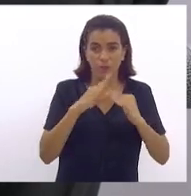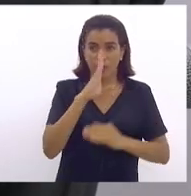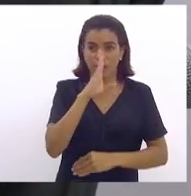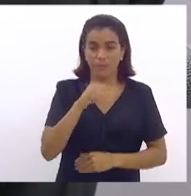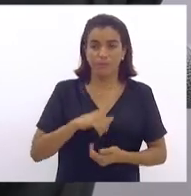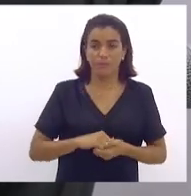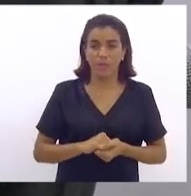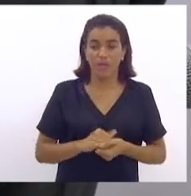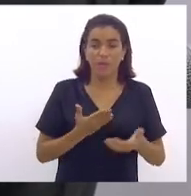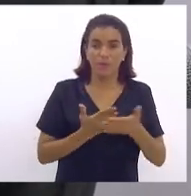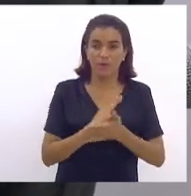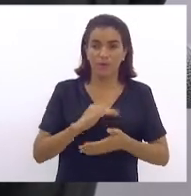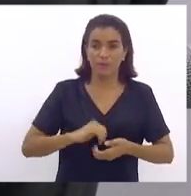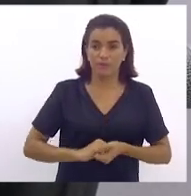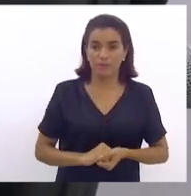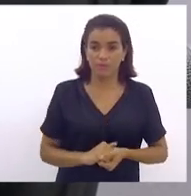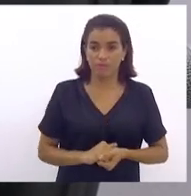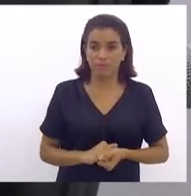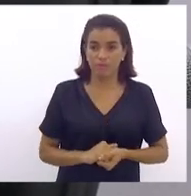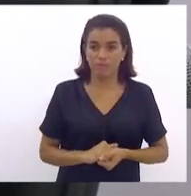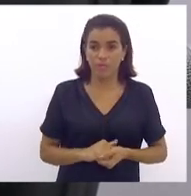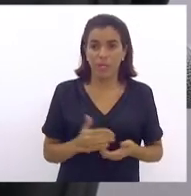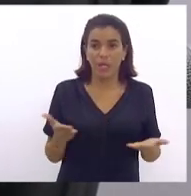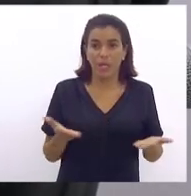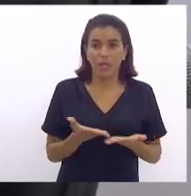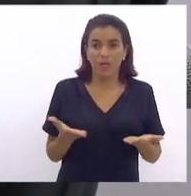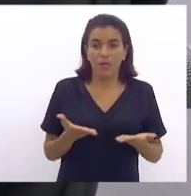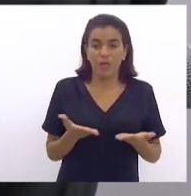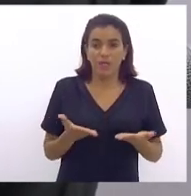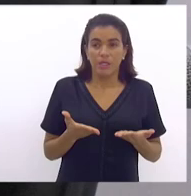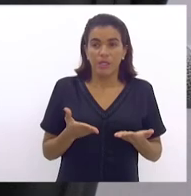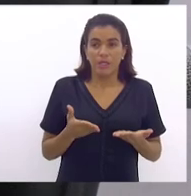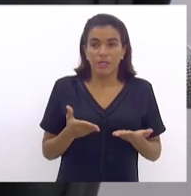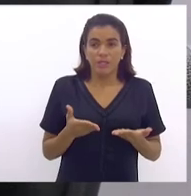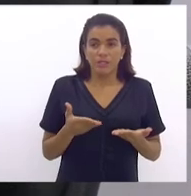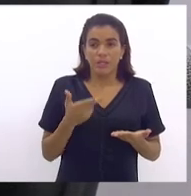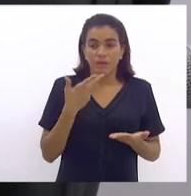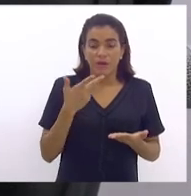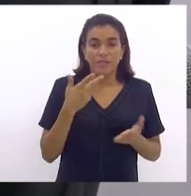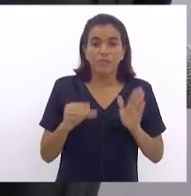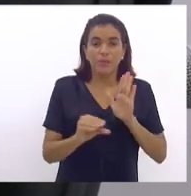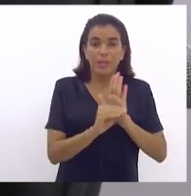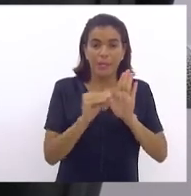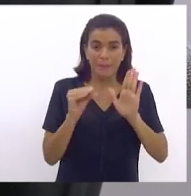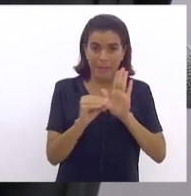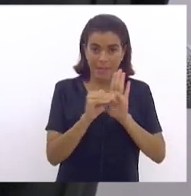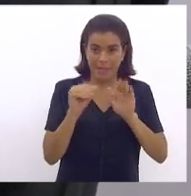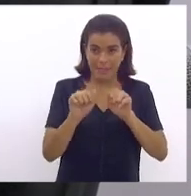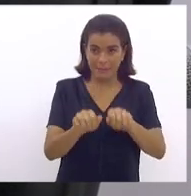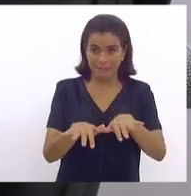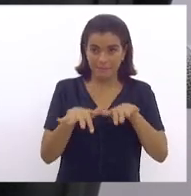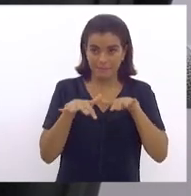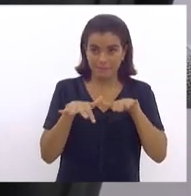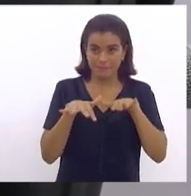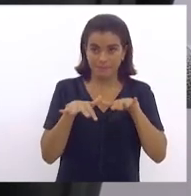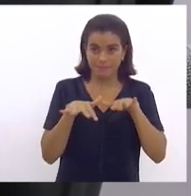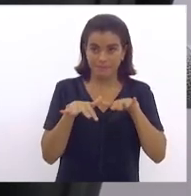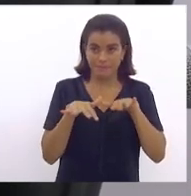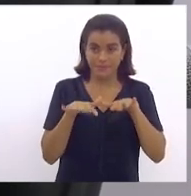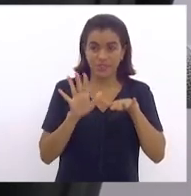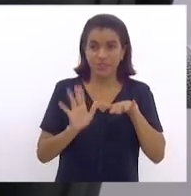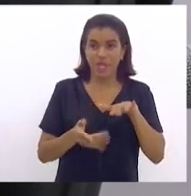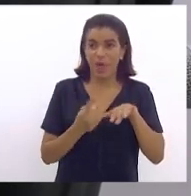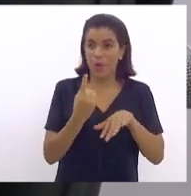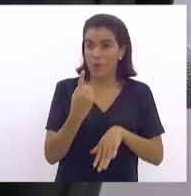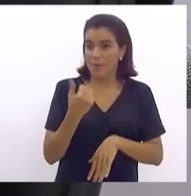estão, aprovado. Agora a gente entra nas emendas de plenário. A gente já está